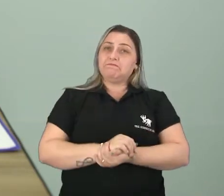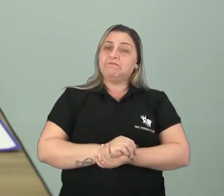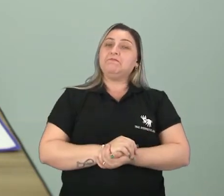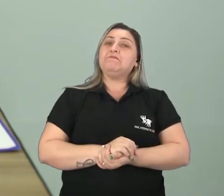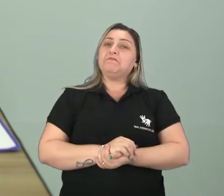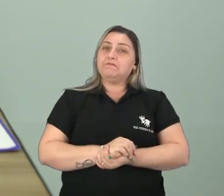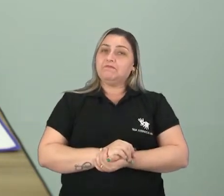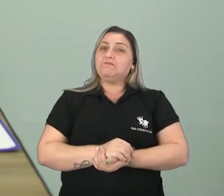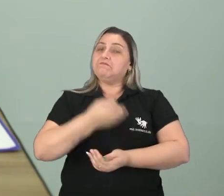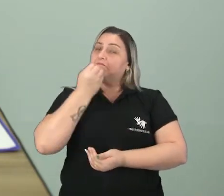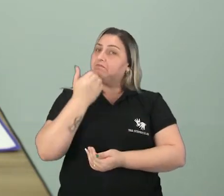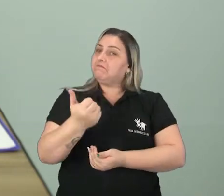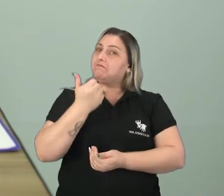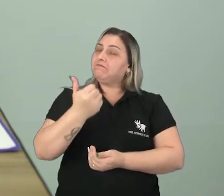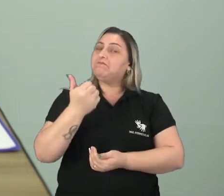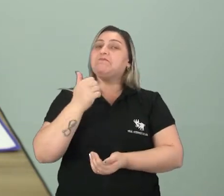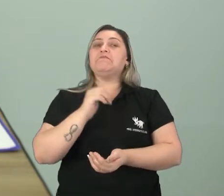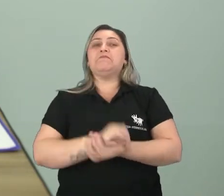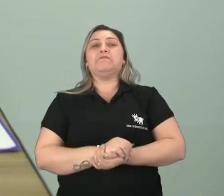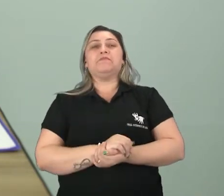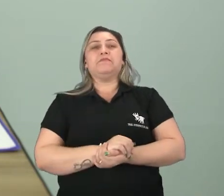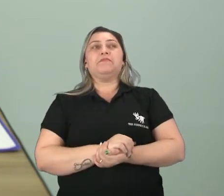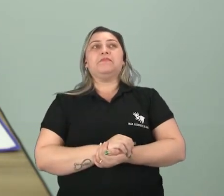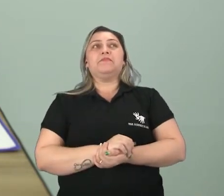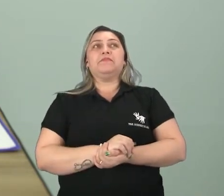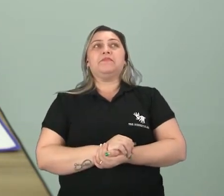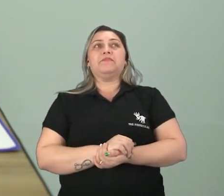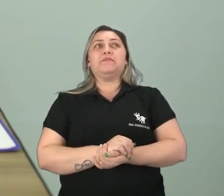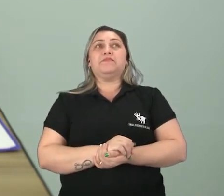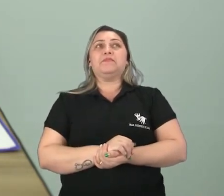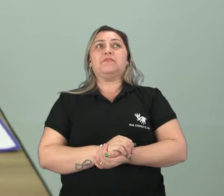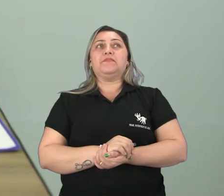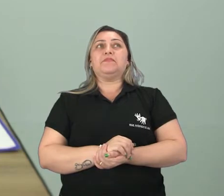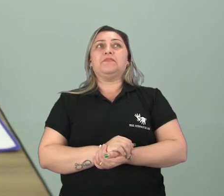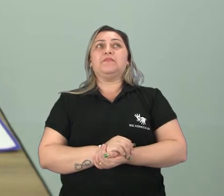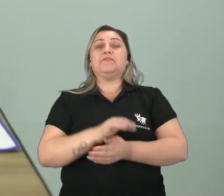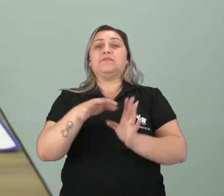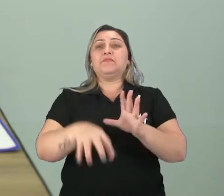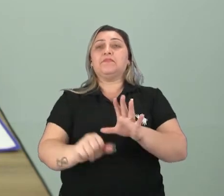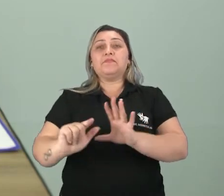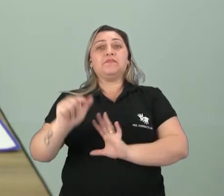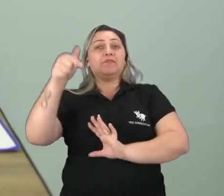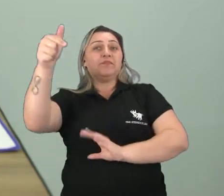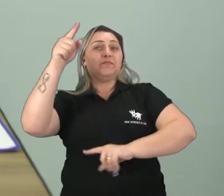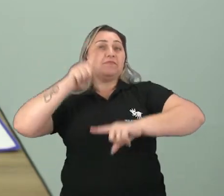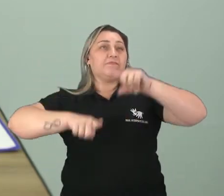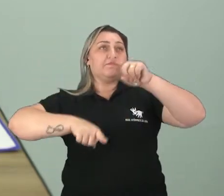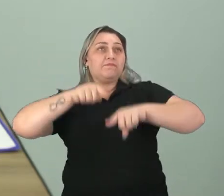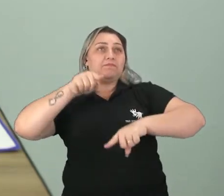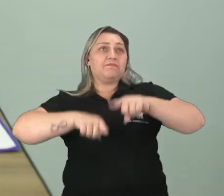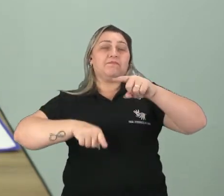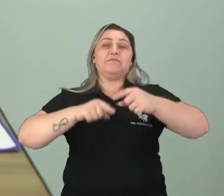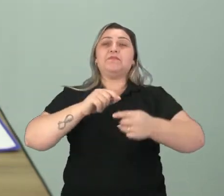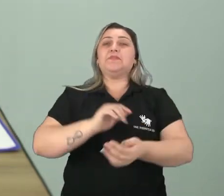metal muito bem vamos pegar outro objeto